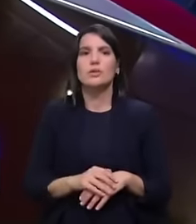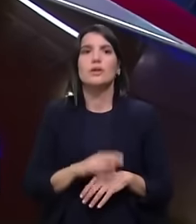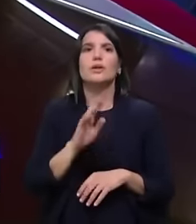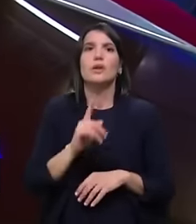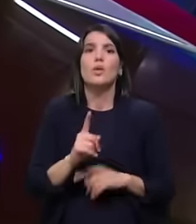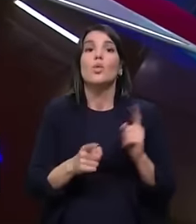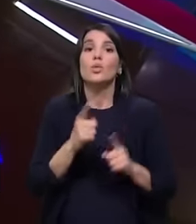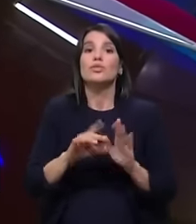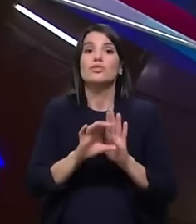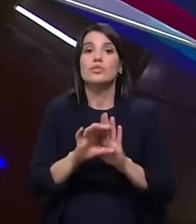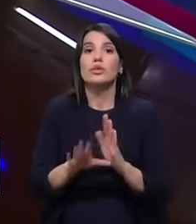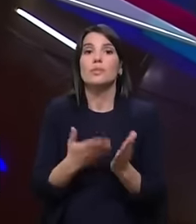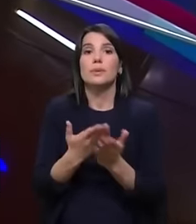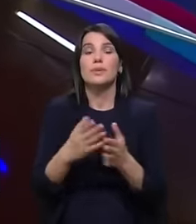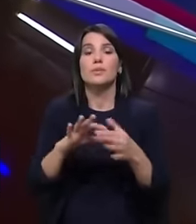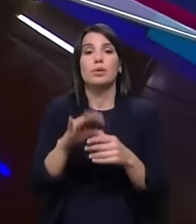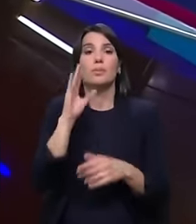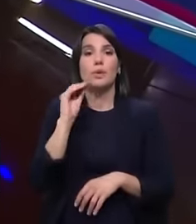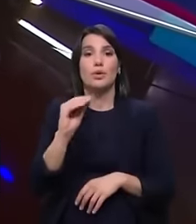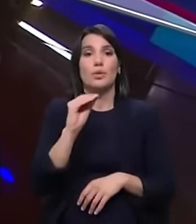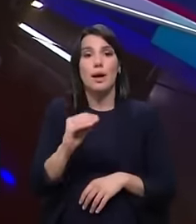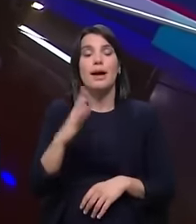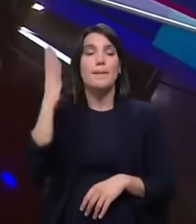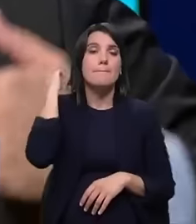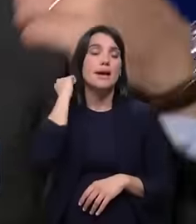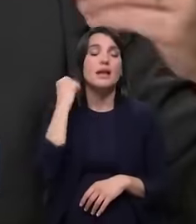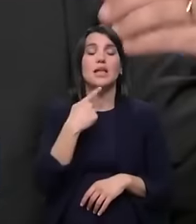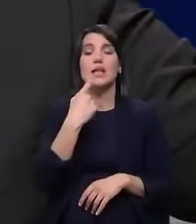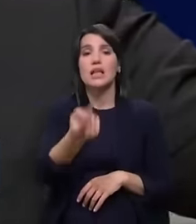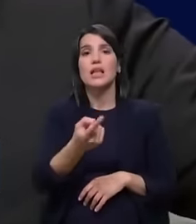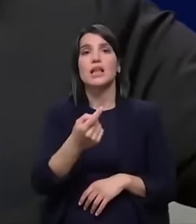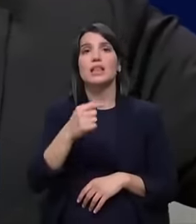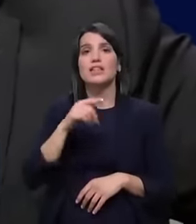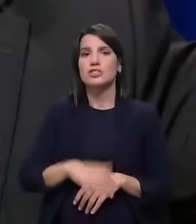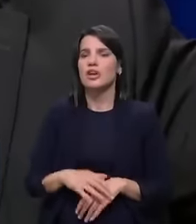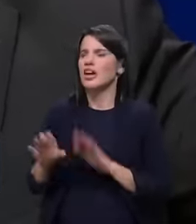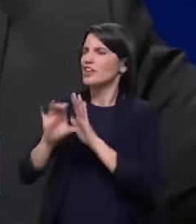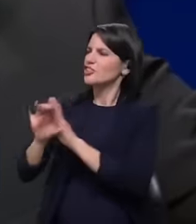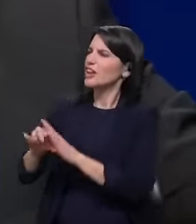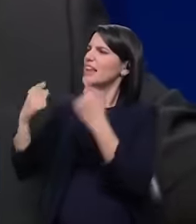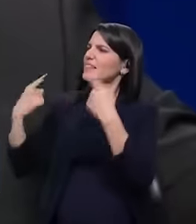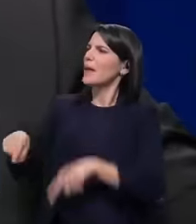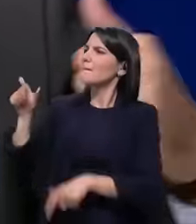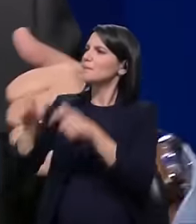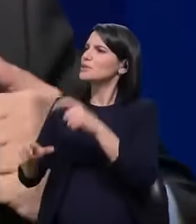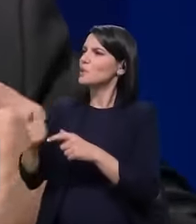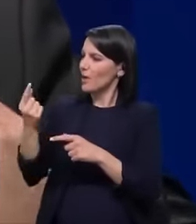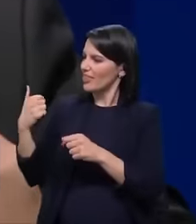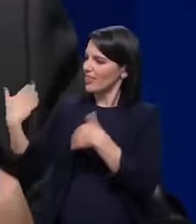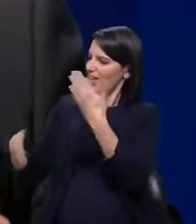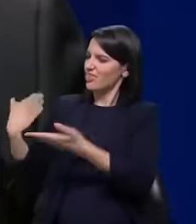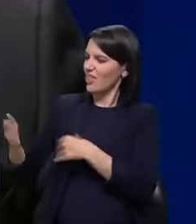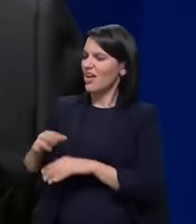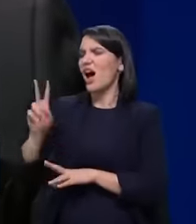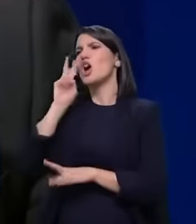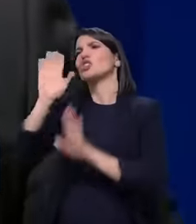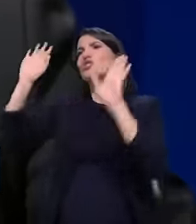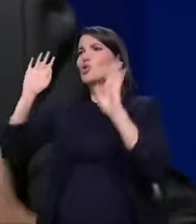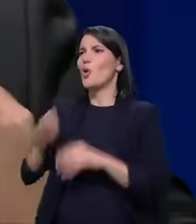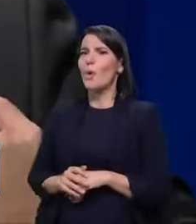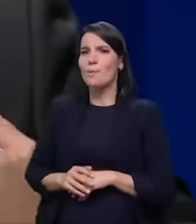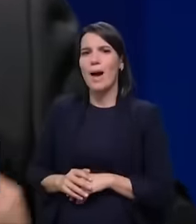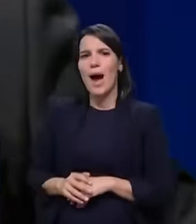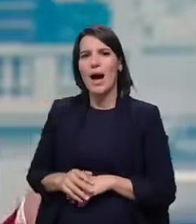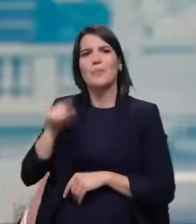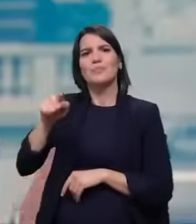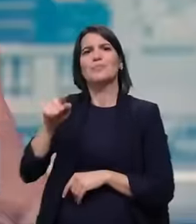Agora vamos ao resto. Agora vamos ao resto. Propõe para a banca Mariana e que a Mariana Mortágua diz que o é para Chega tem pessoas que lhe dão donativos e eu tinha... Então, desculpa lá, então a sua... E que